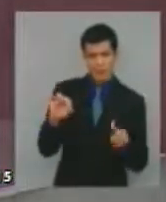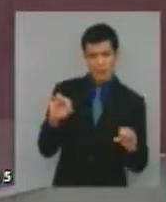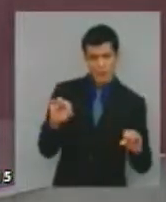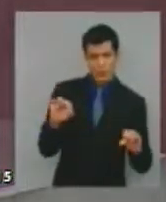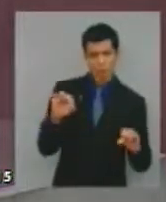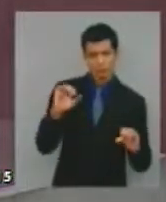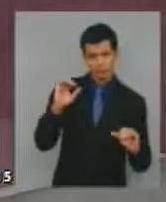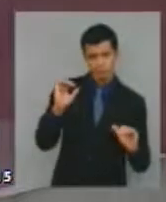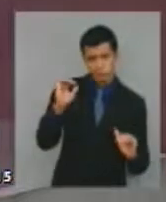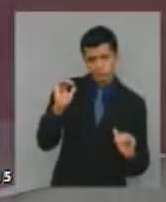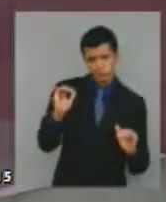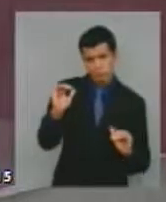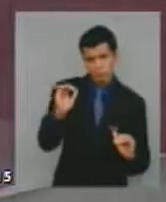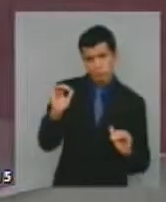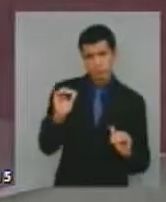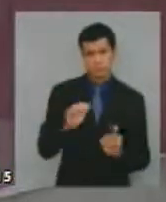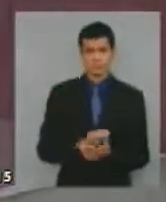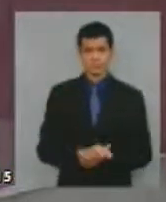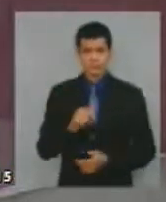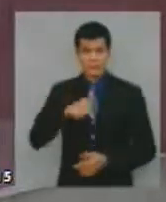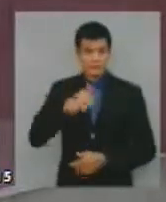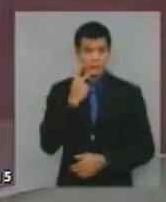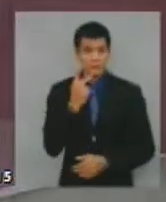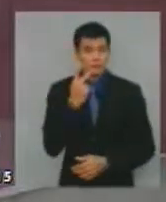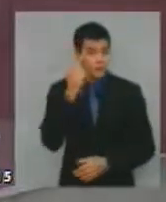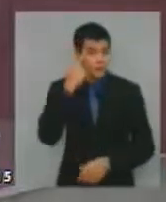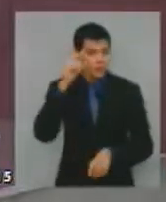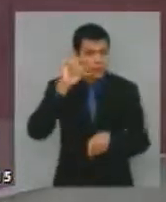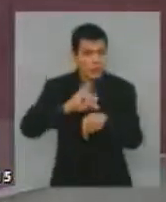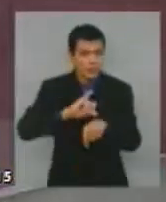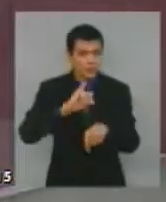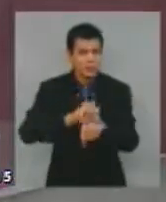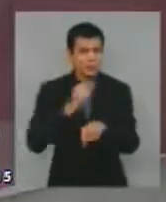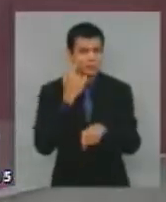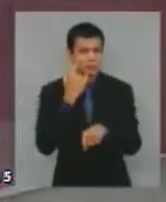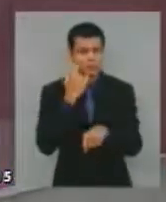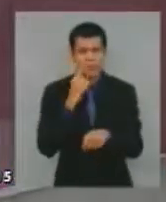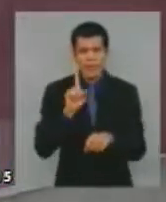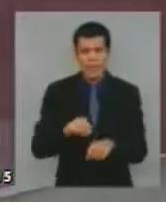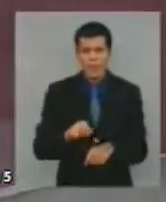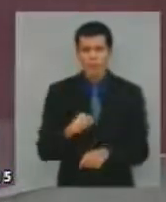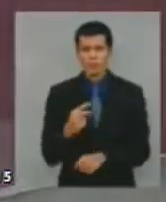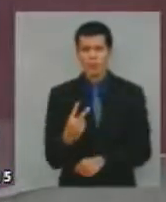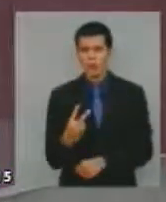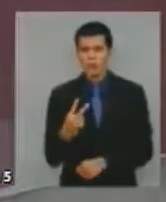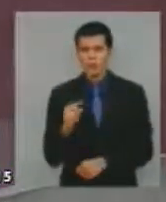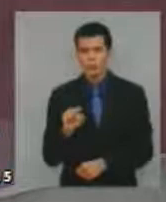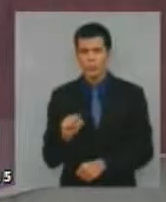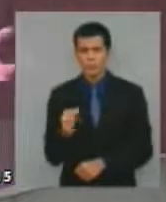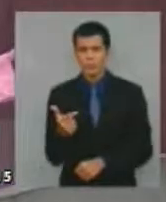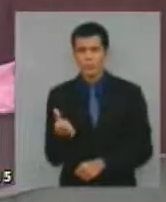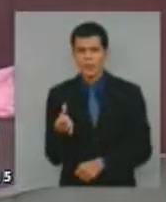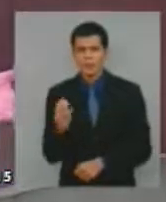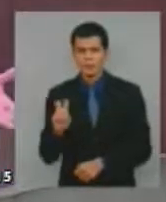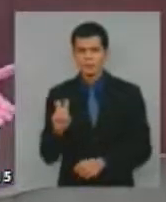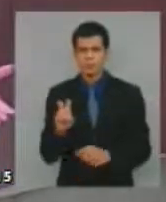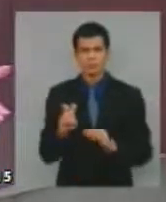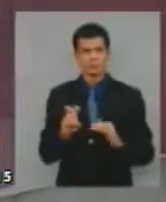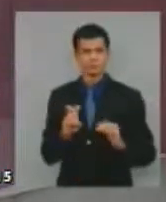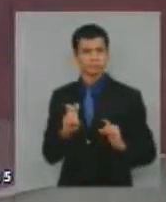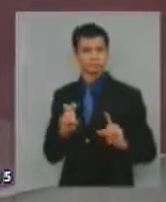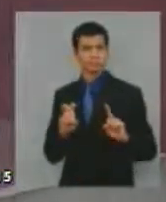era 2,35. Explodiu para 9,92. Tem algo